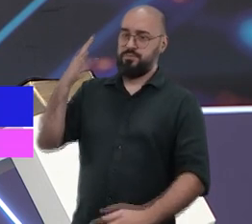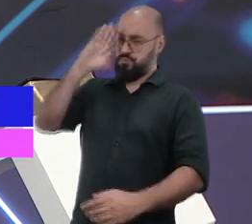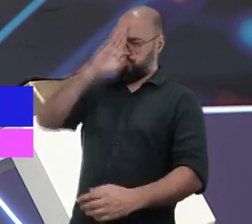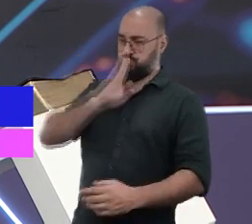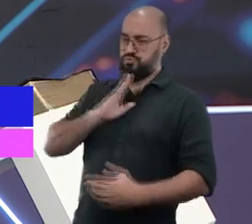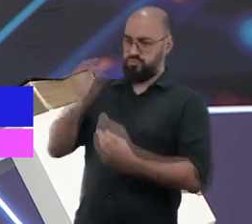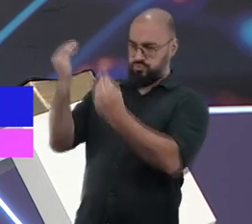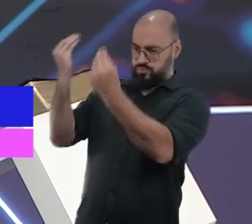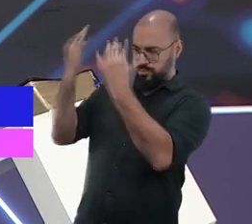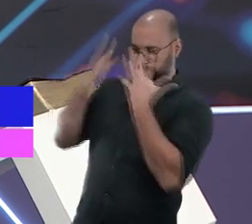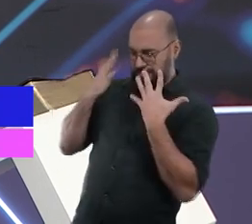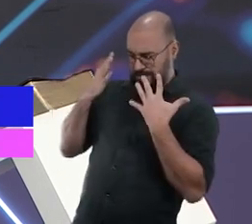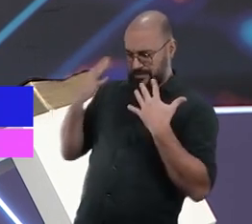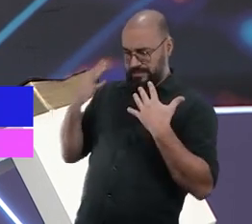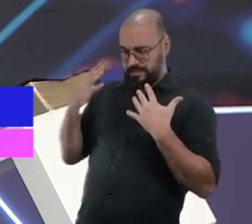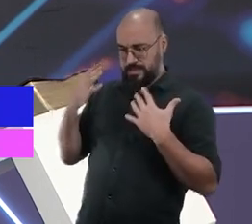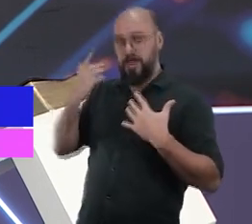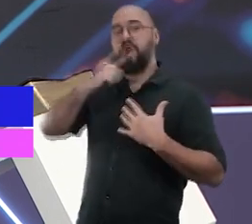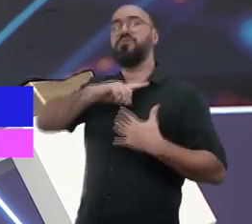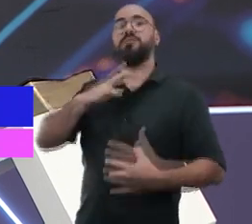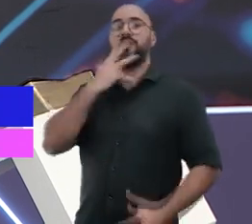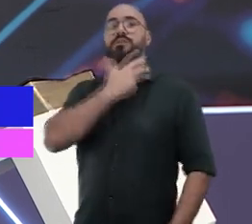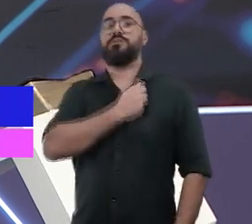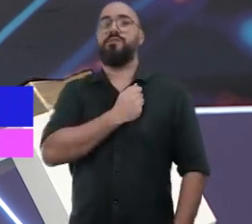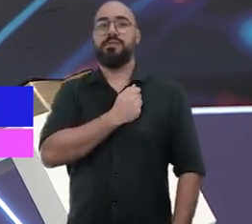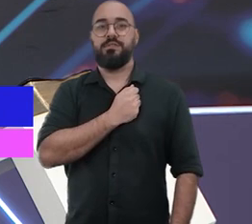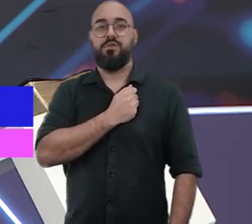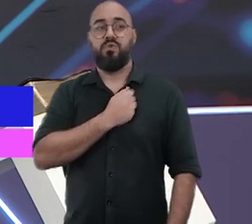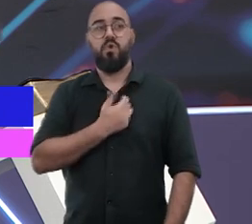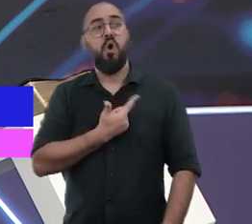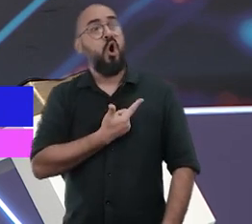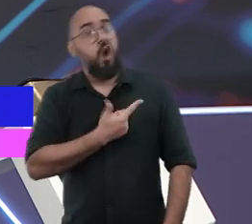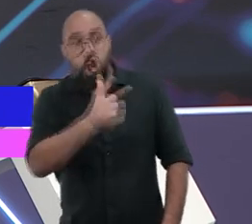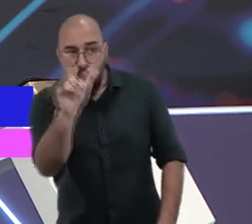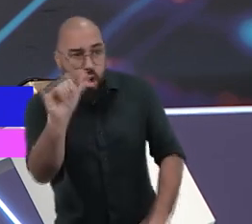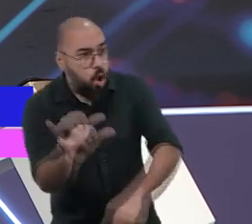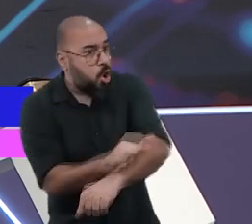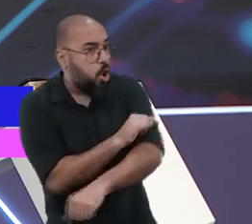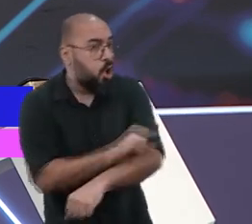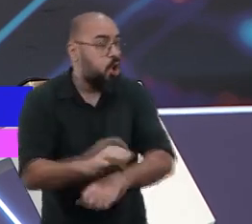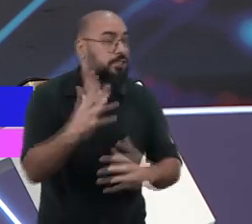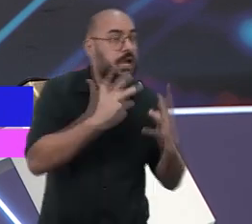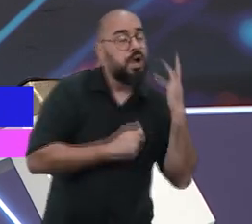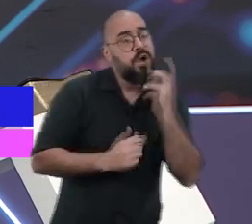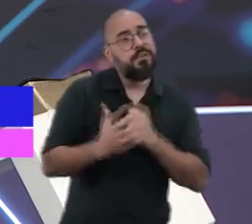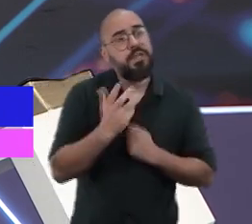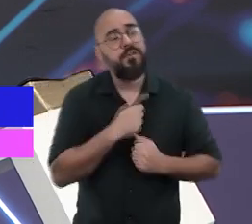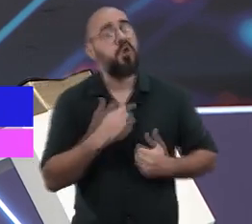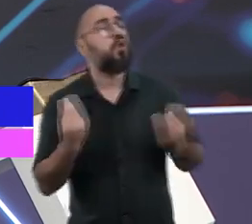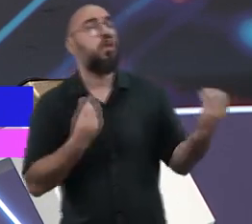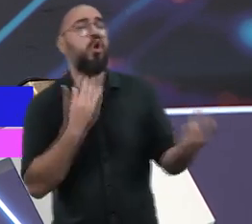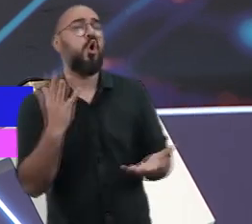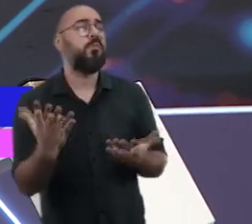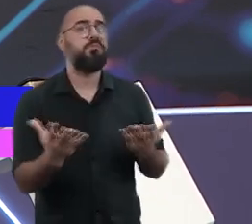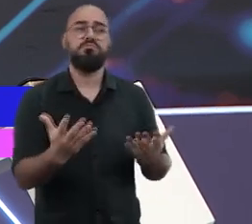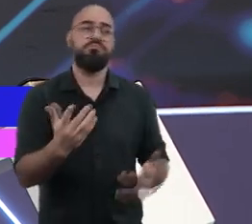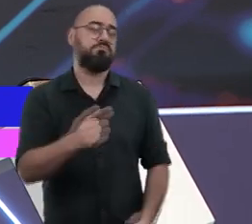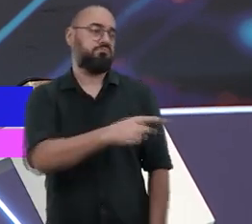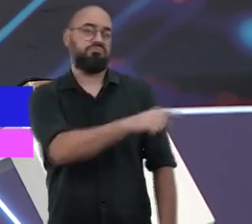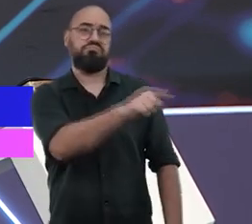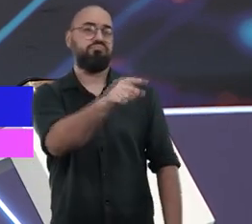está à disposição. Ninguém tem outra forma de se salvar a não ser pela